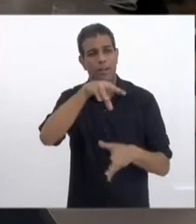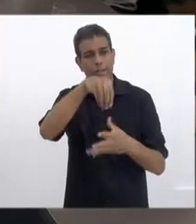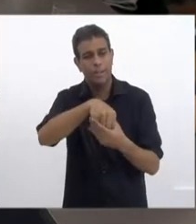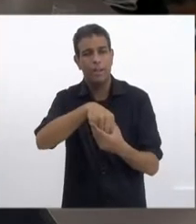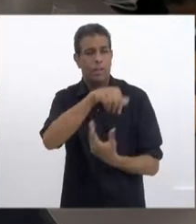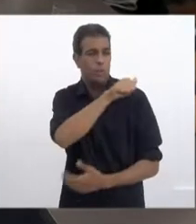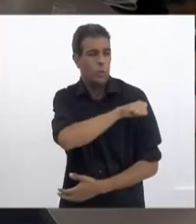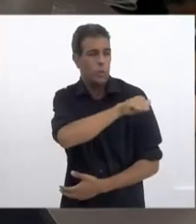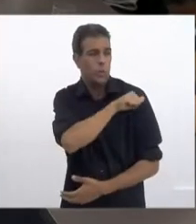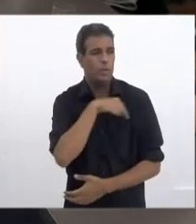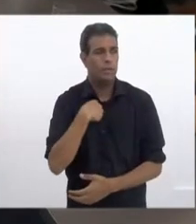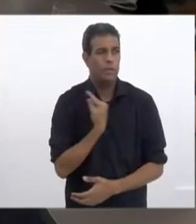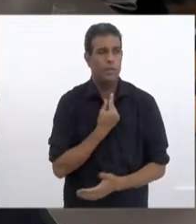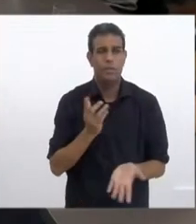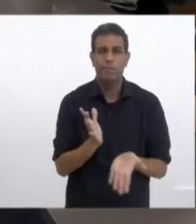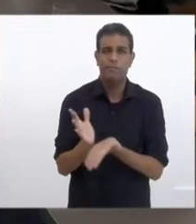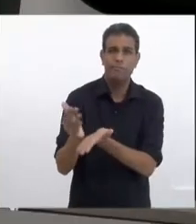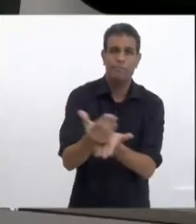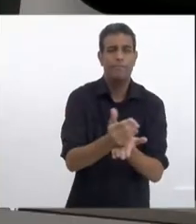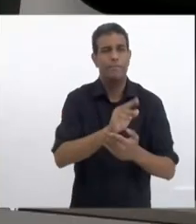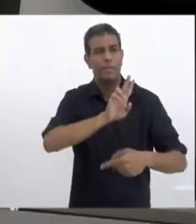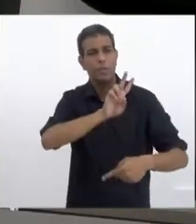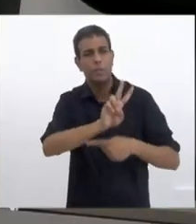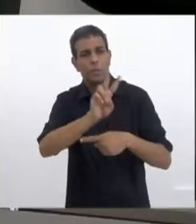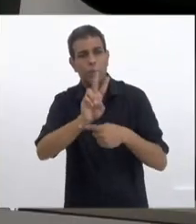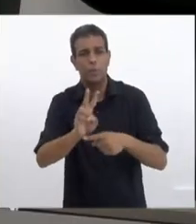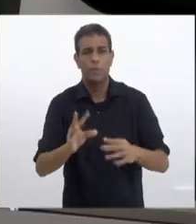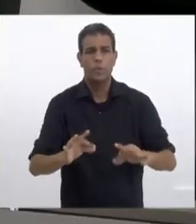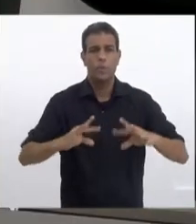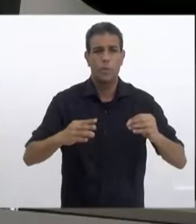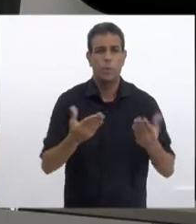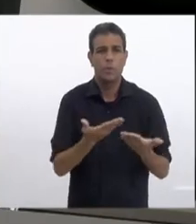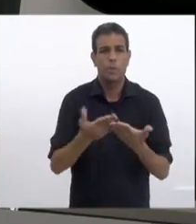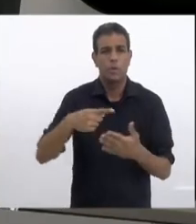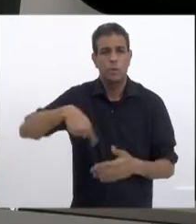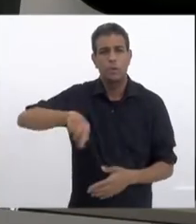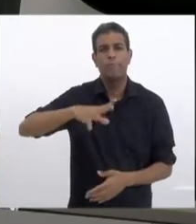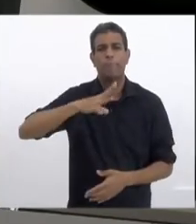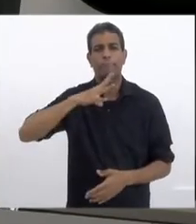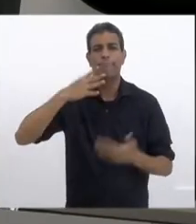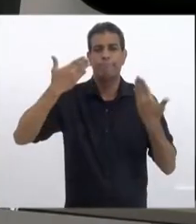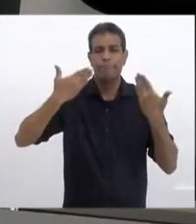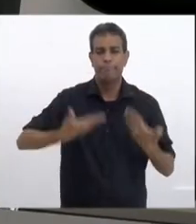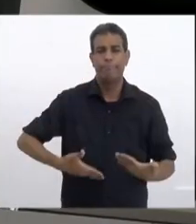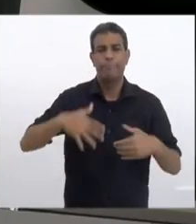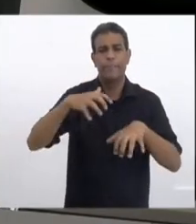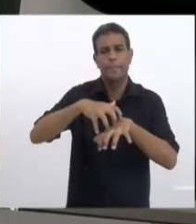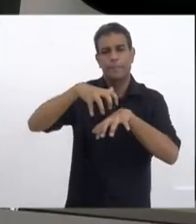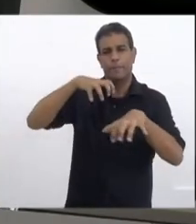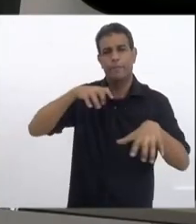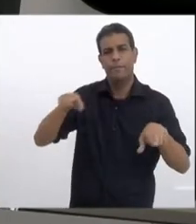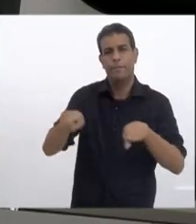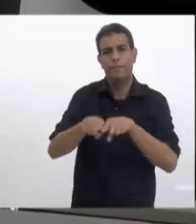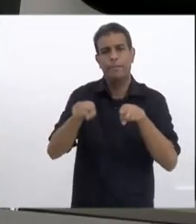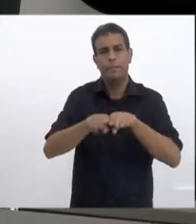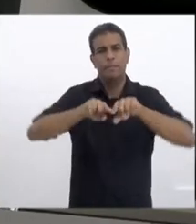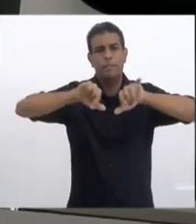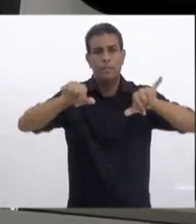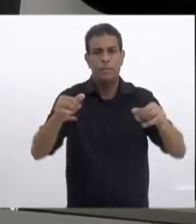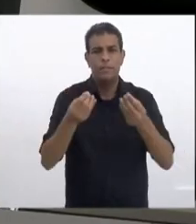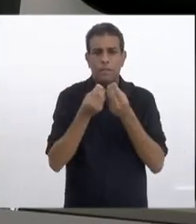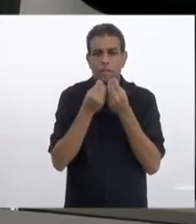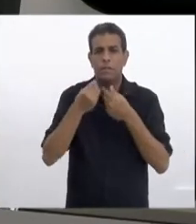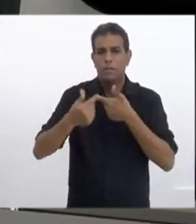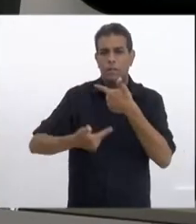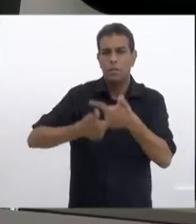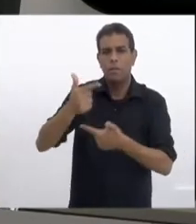Janeiro. Então, a gente conta muito com o apoio de todo mundo que está aqui, que está escutando também à distância, para que a rede de atenção psicossocial